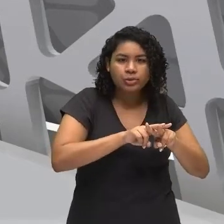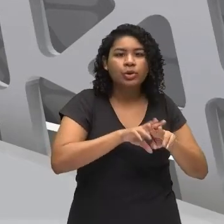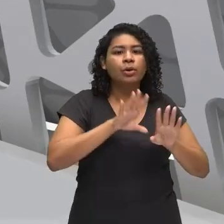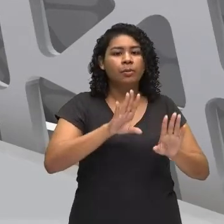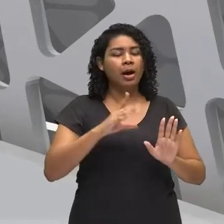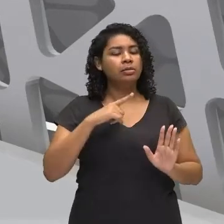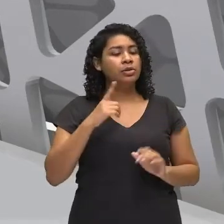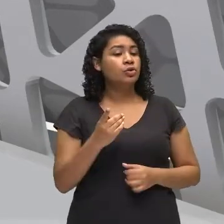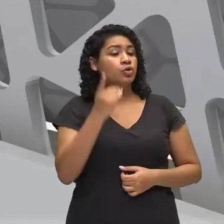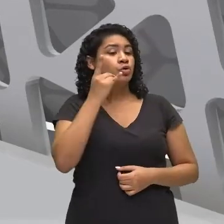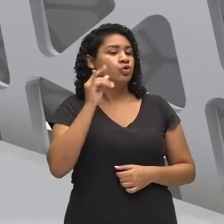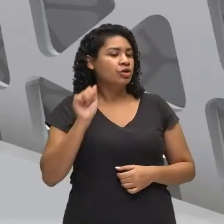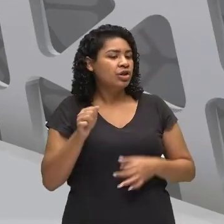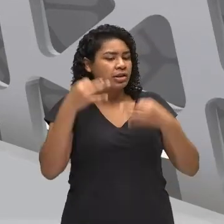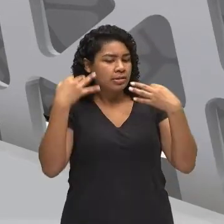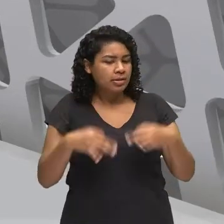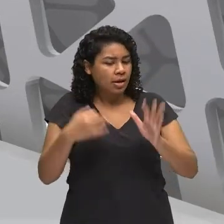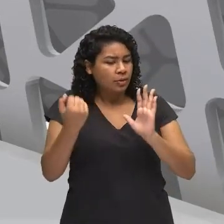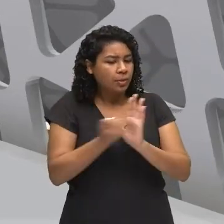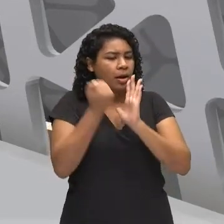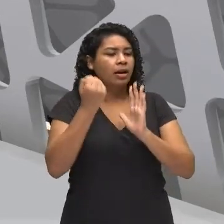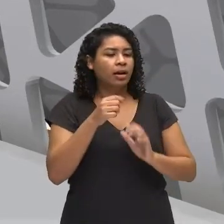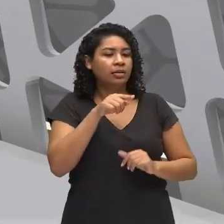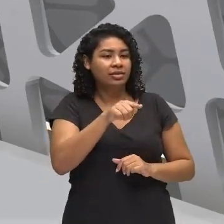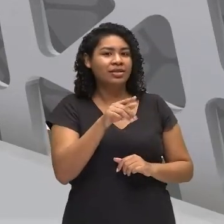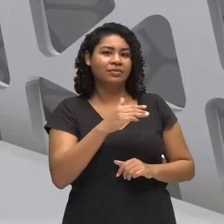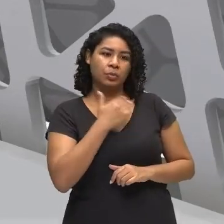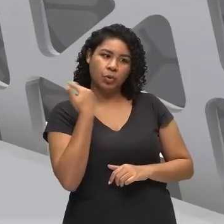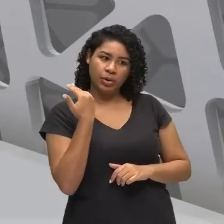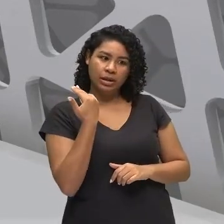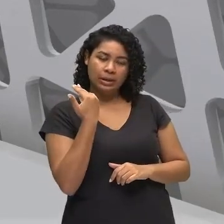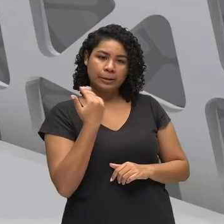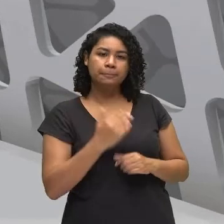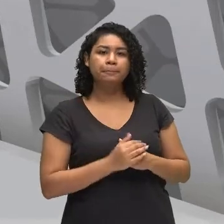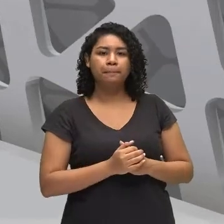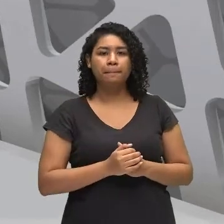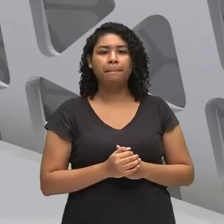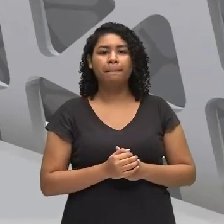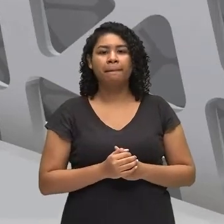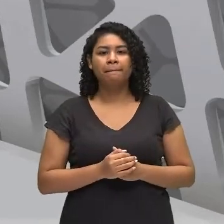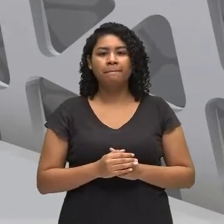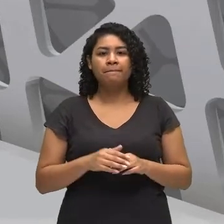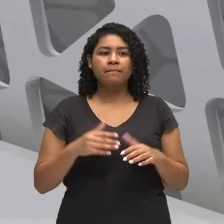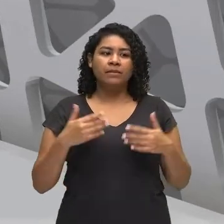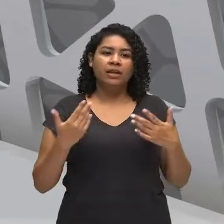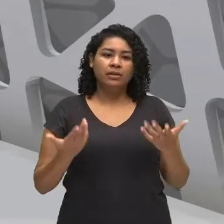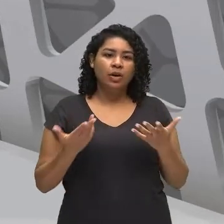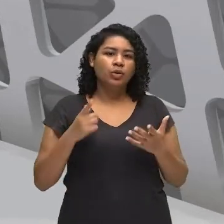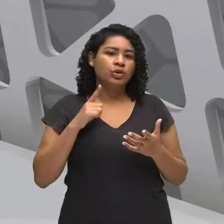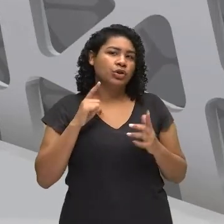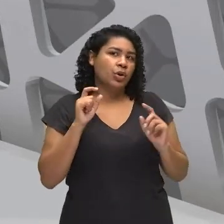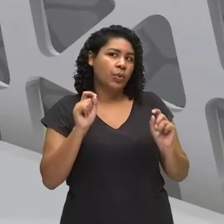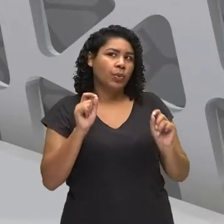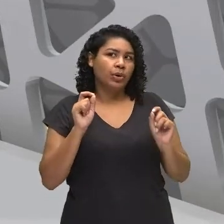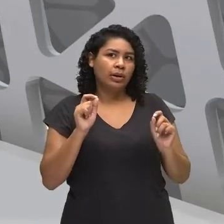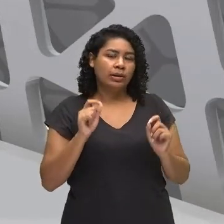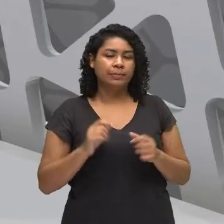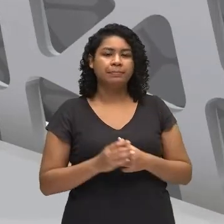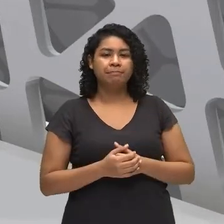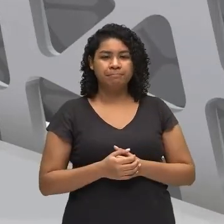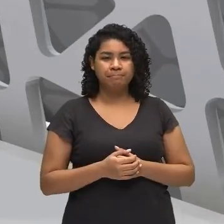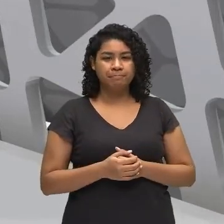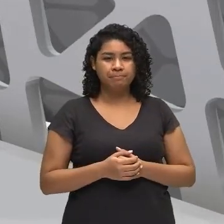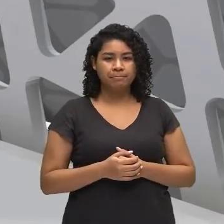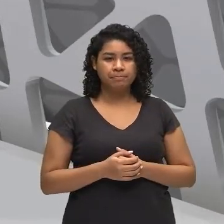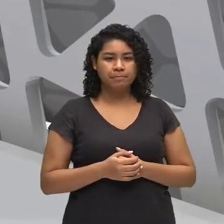a data estabelecida pelo chefe daquela tribo, ele teria que morrer, não é? Então tinha, por exemplo, aquela questão que dizia que